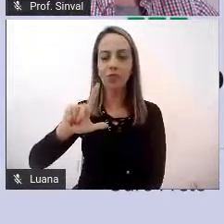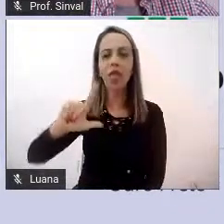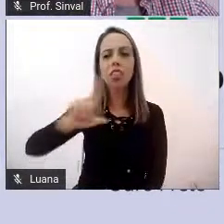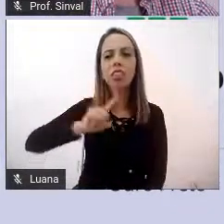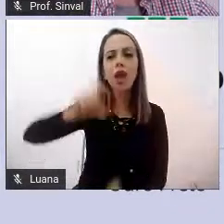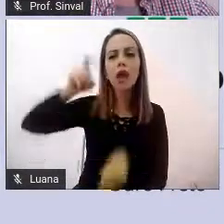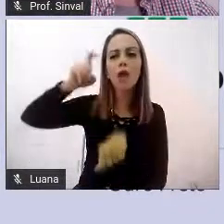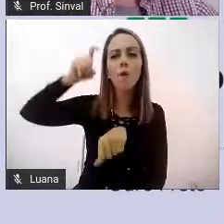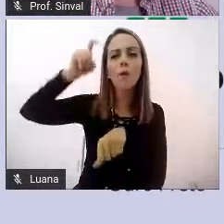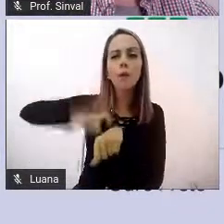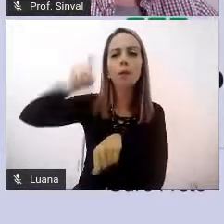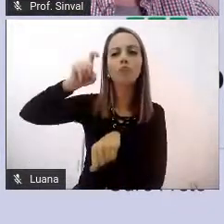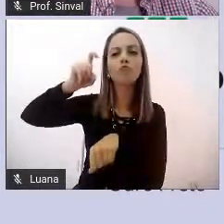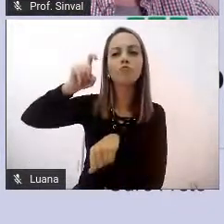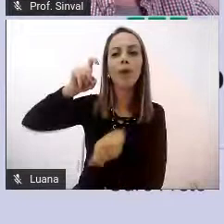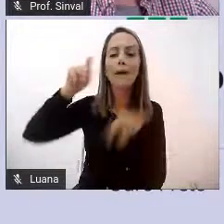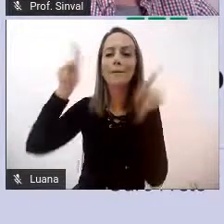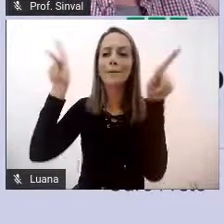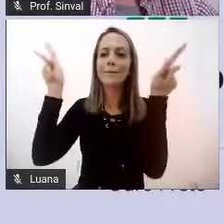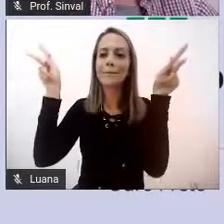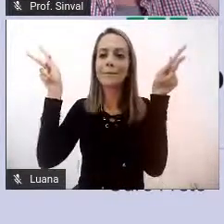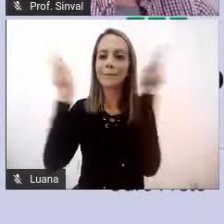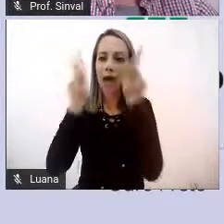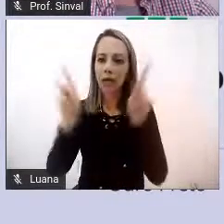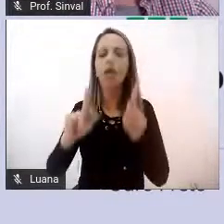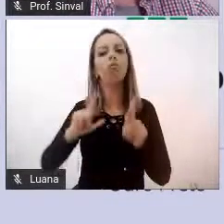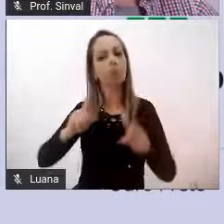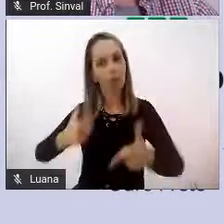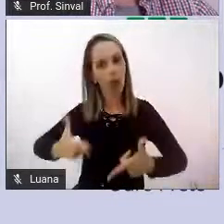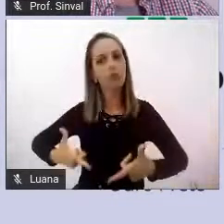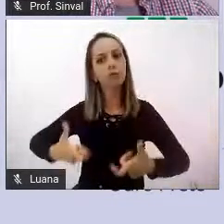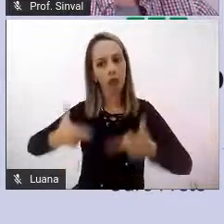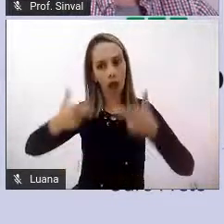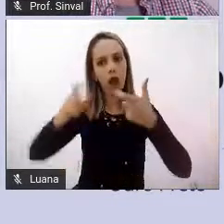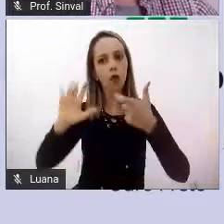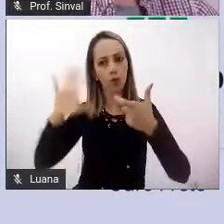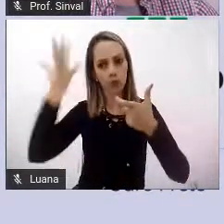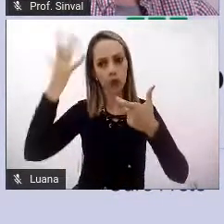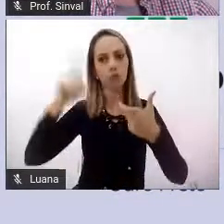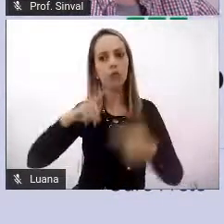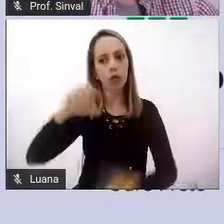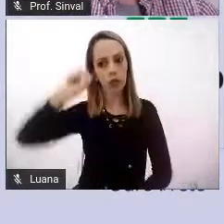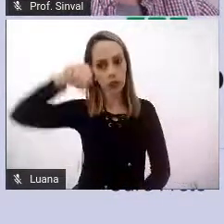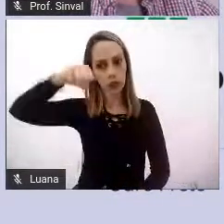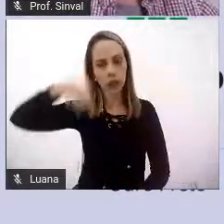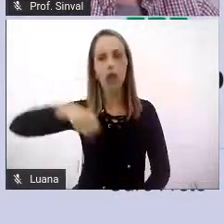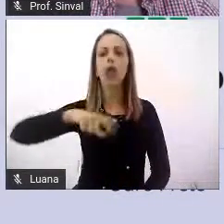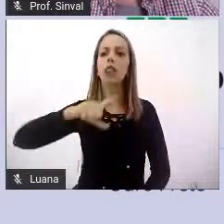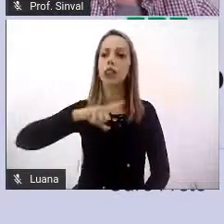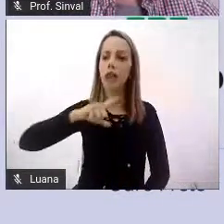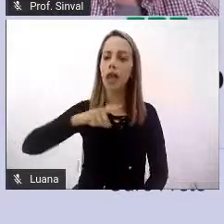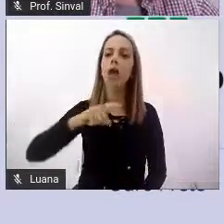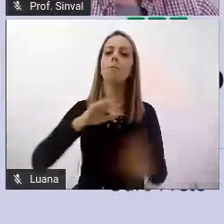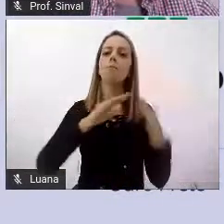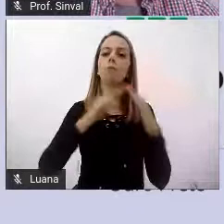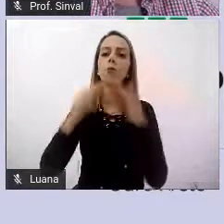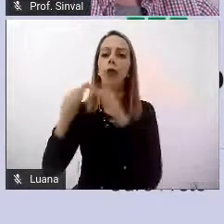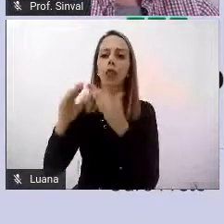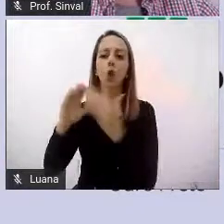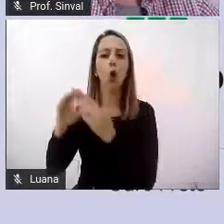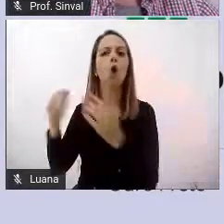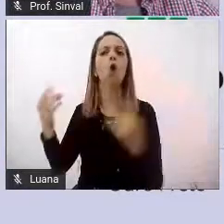né, de relativa paz. Existem guerras ainda acontecendo, existe a resistência dos moradores, mas há, nas áreas conquistadas,